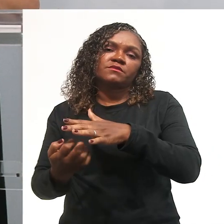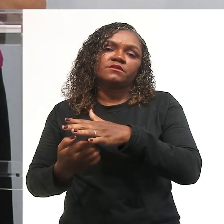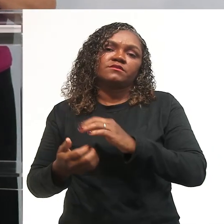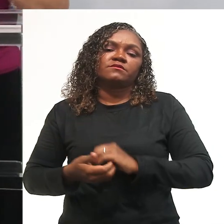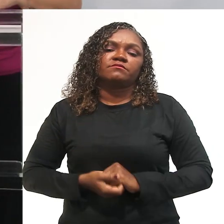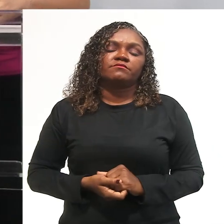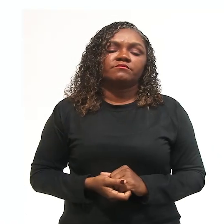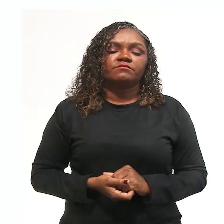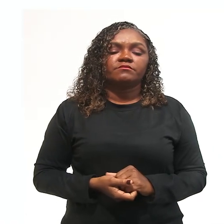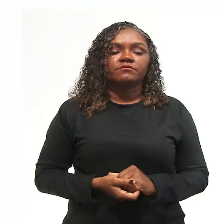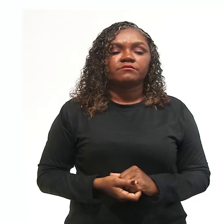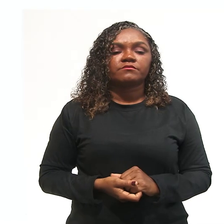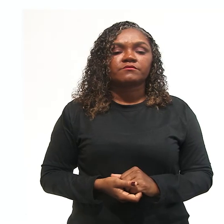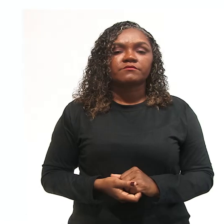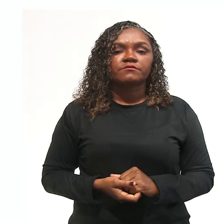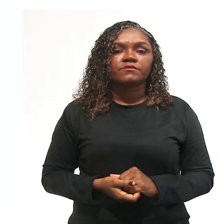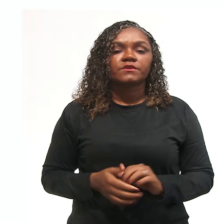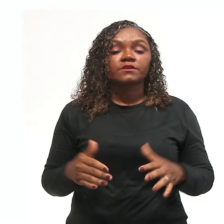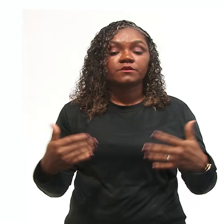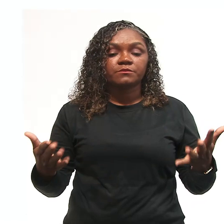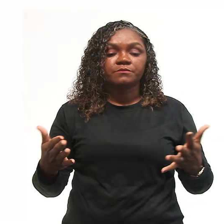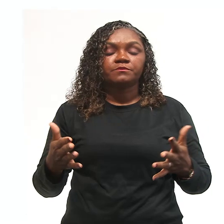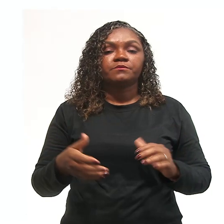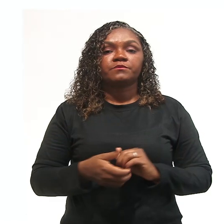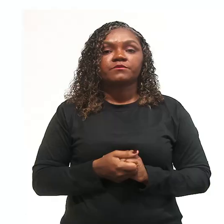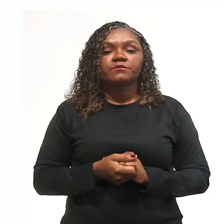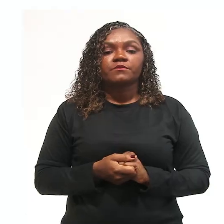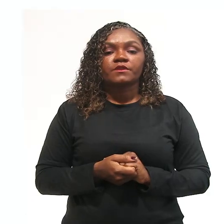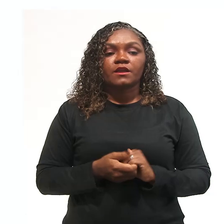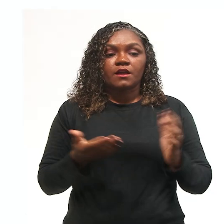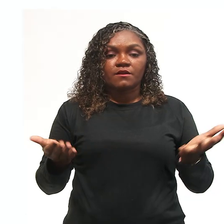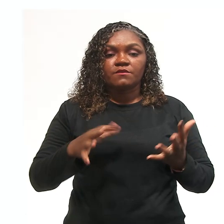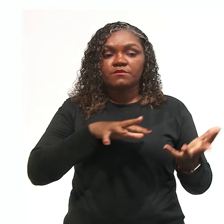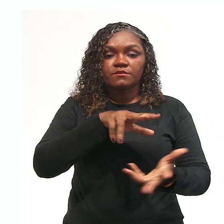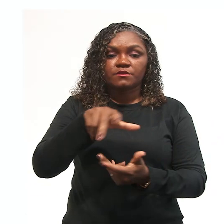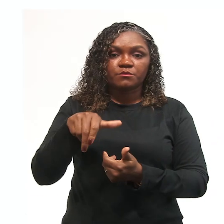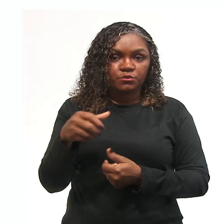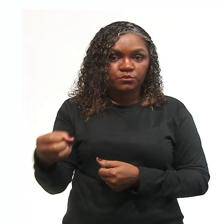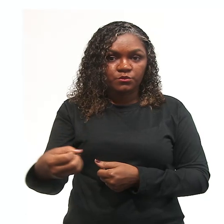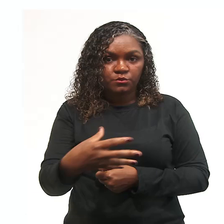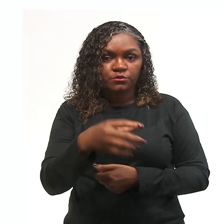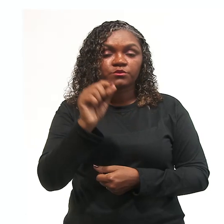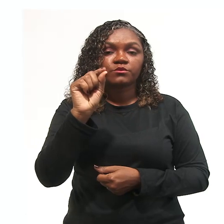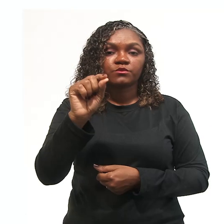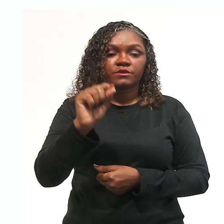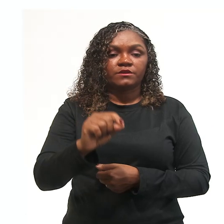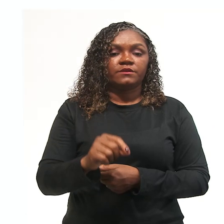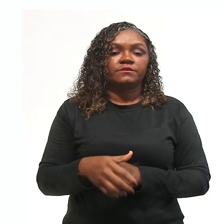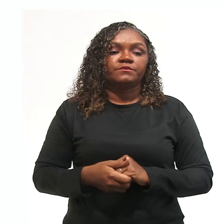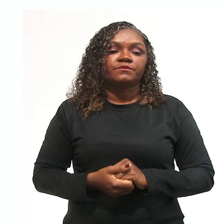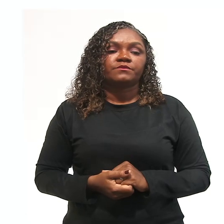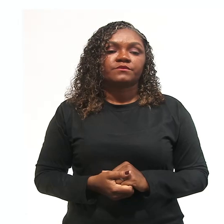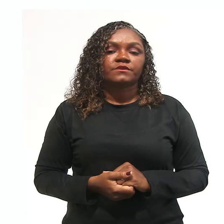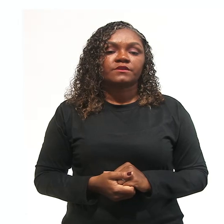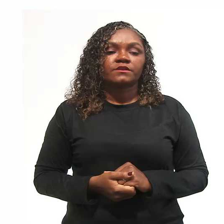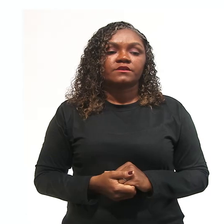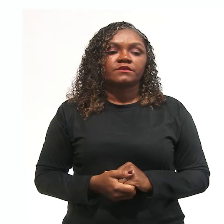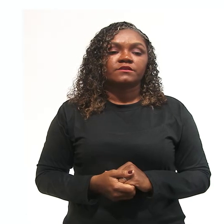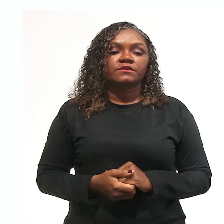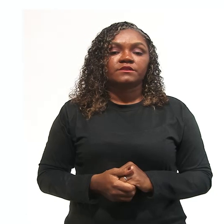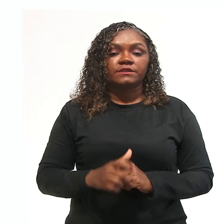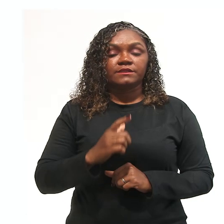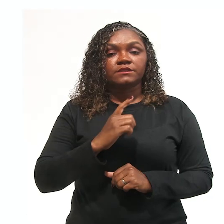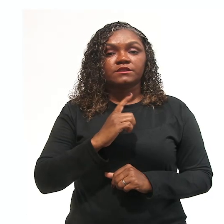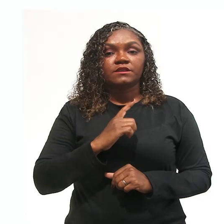organização, tá certo? Esse nosso mundo contemporâneo, ele é muito conhecido por